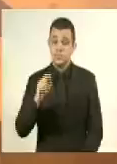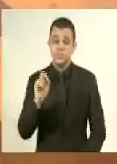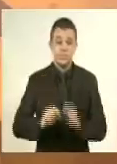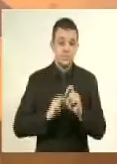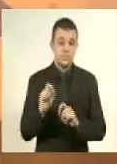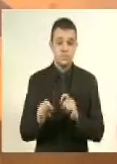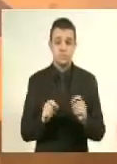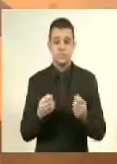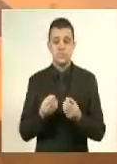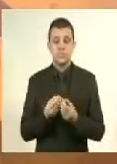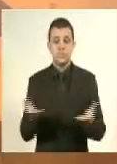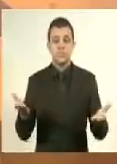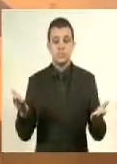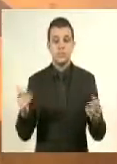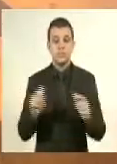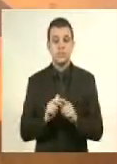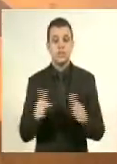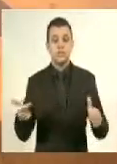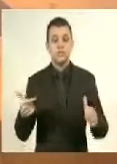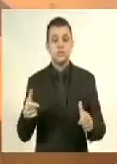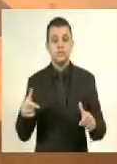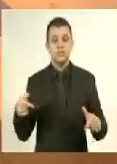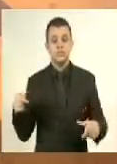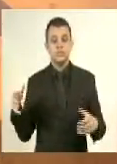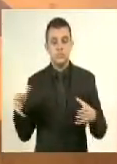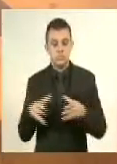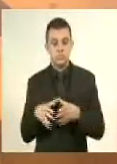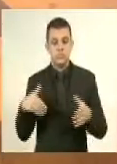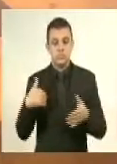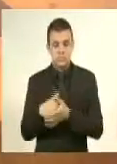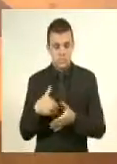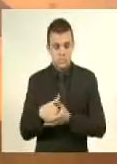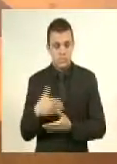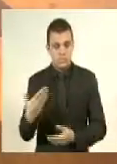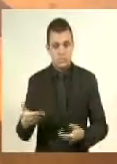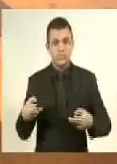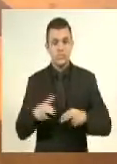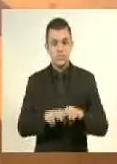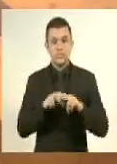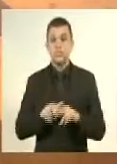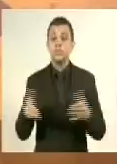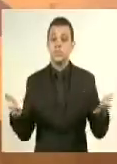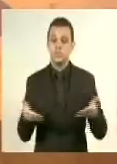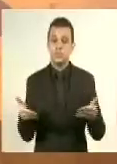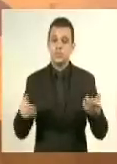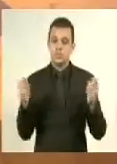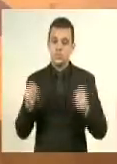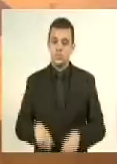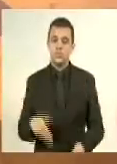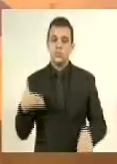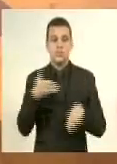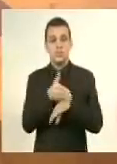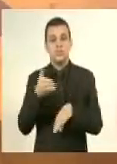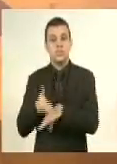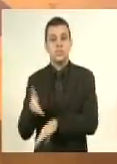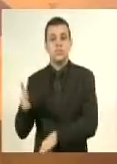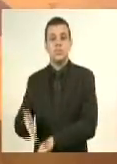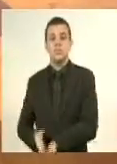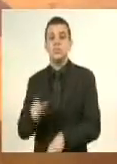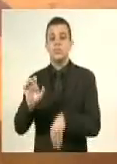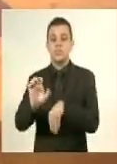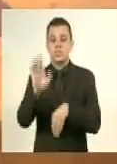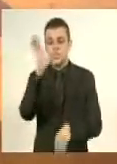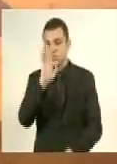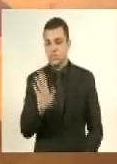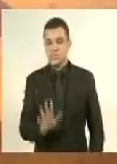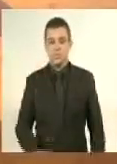leque de oportunidades a este time, que agora poderá participar dos campeonatos nacionais, e